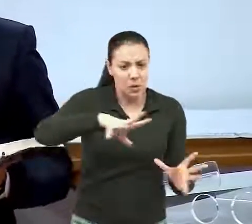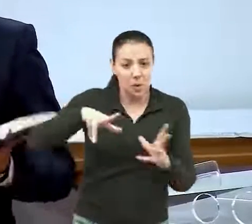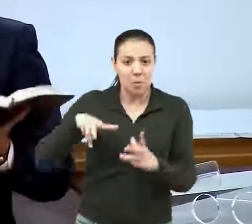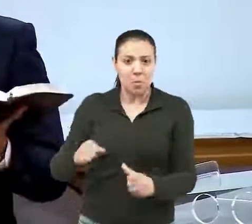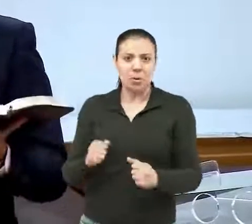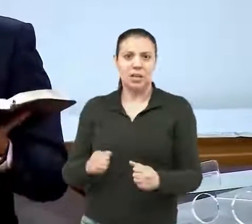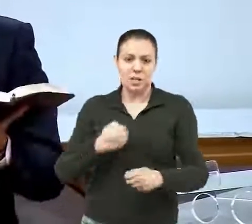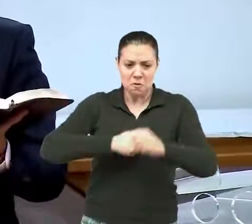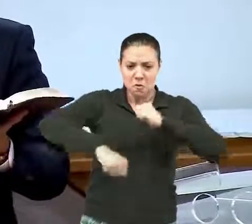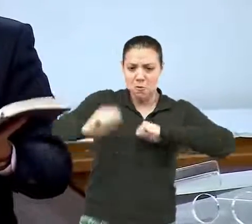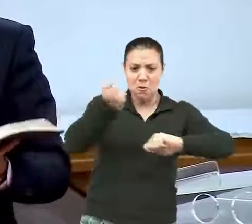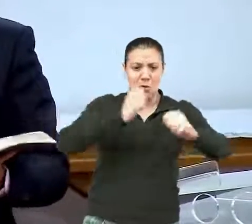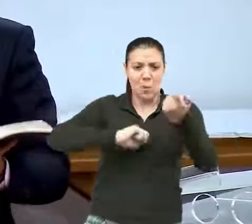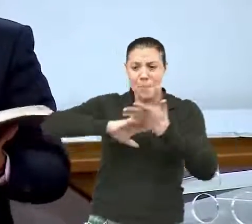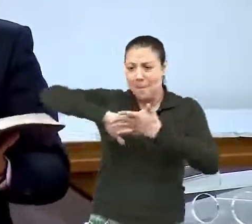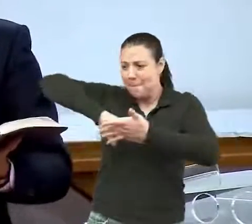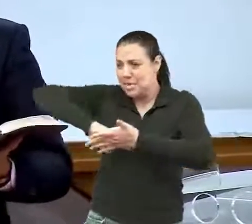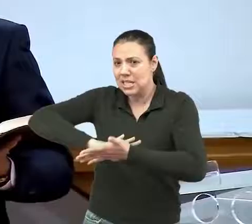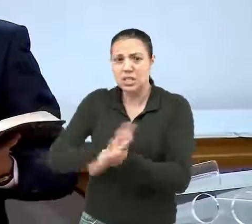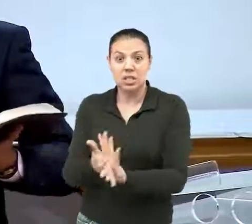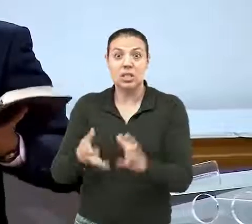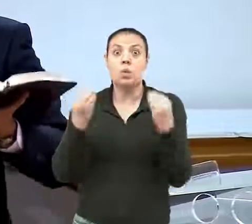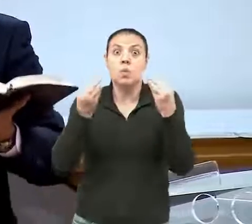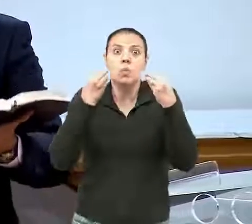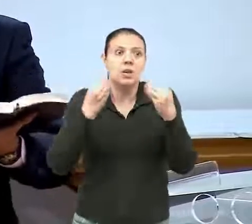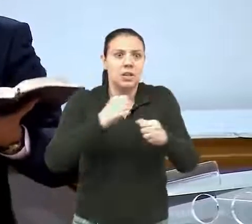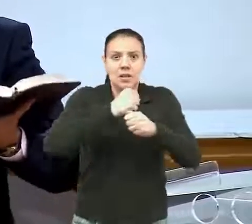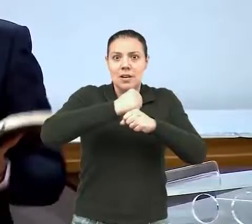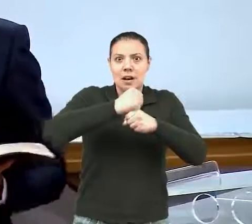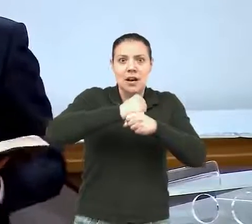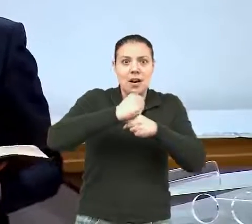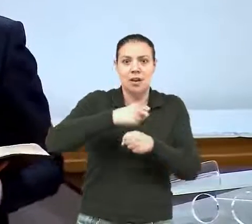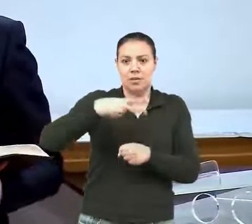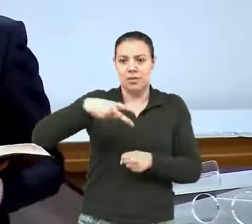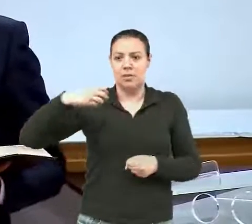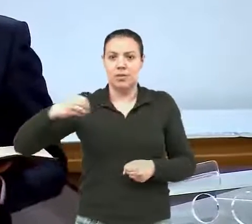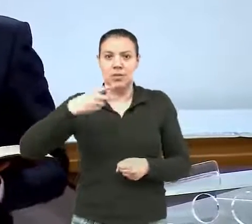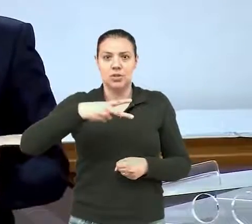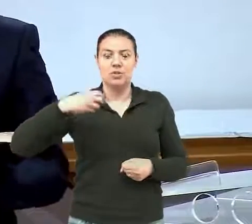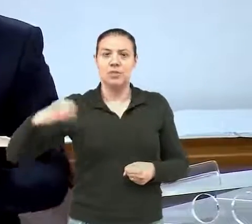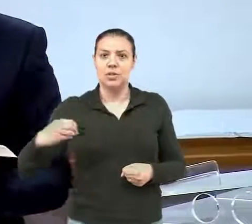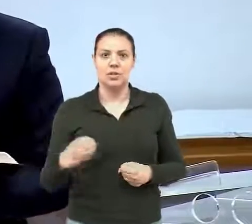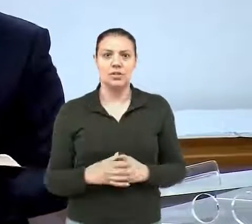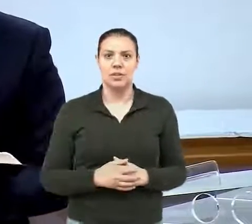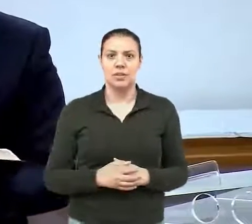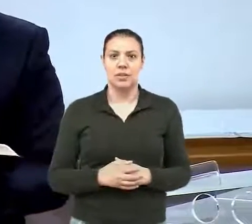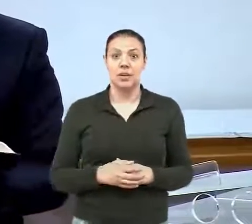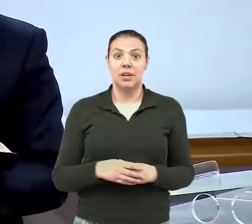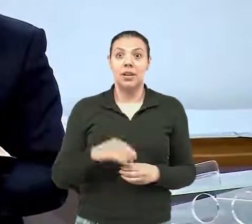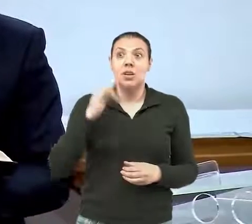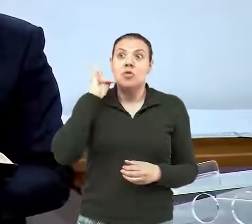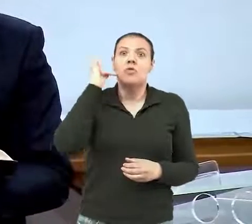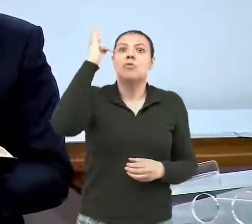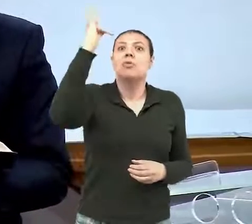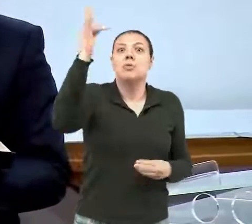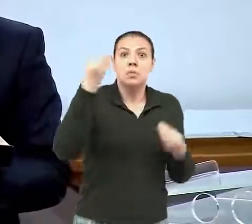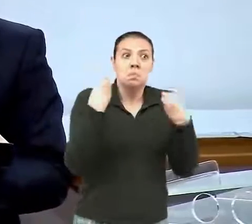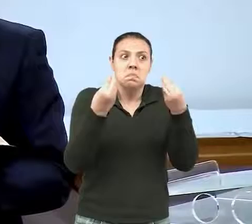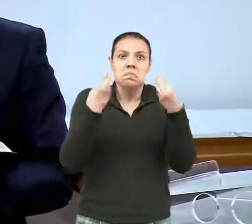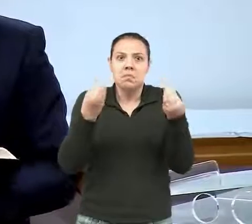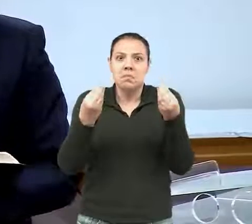recessão global, o que vai ser este ano de 2020, o que será nos anos por vir. E Deus está dizendo a você e a